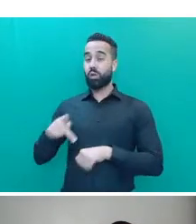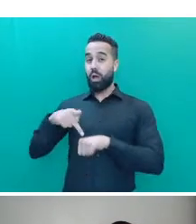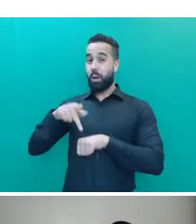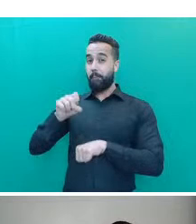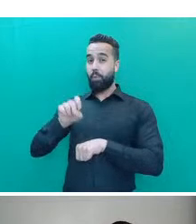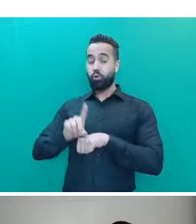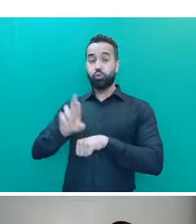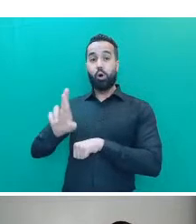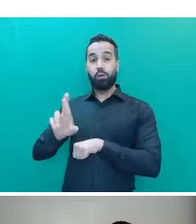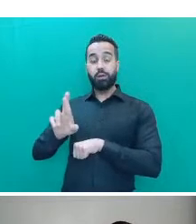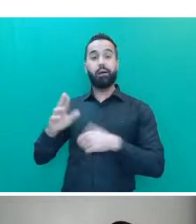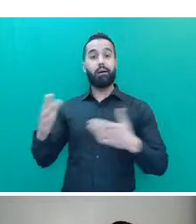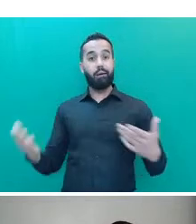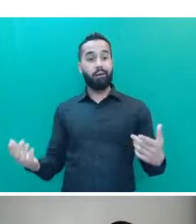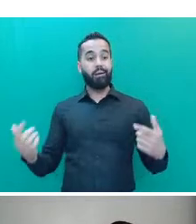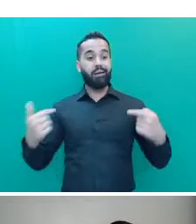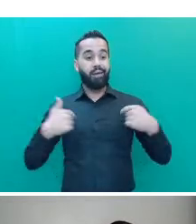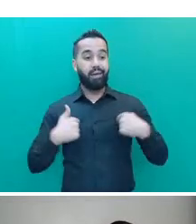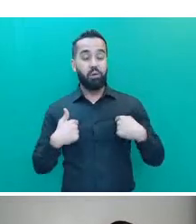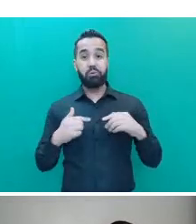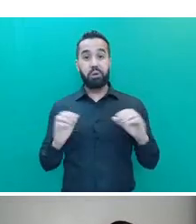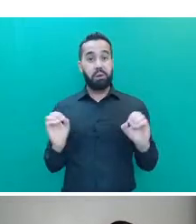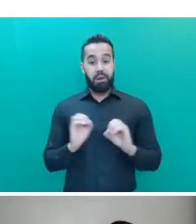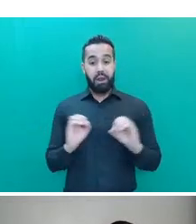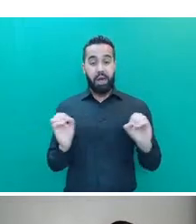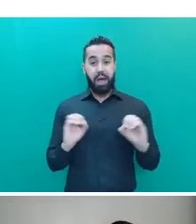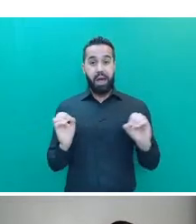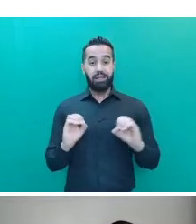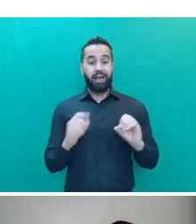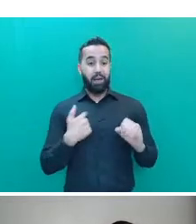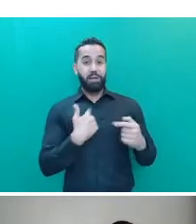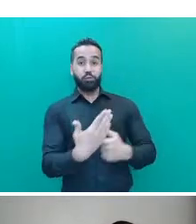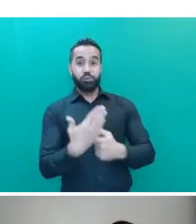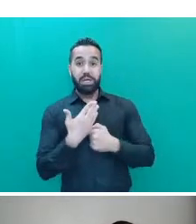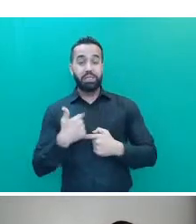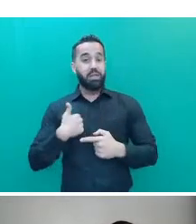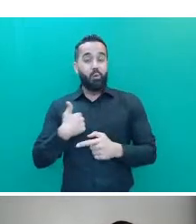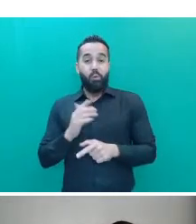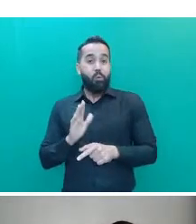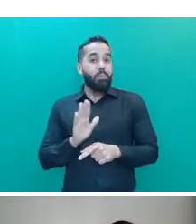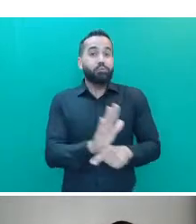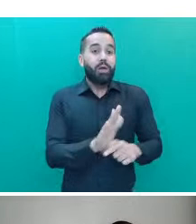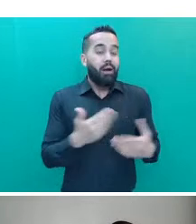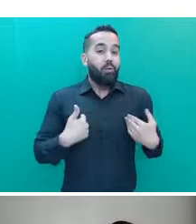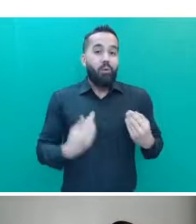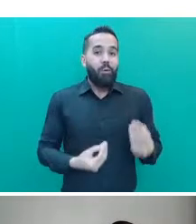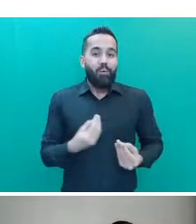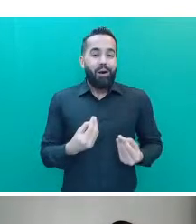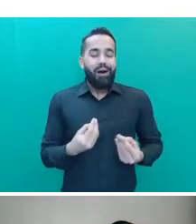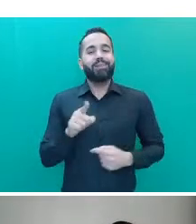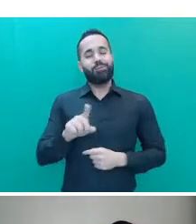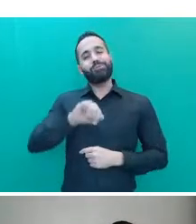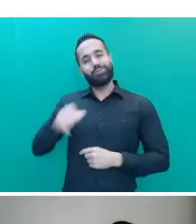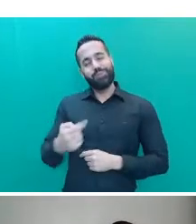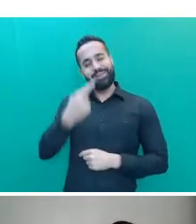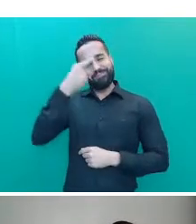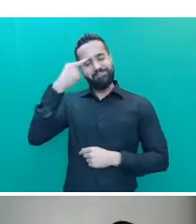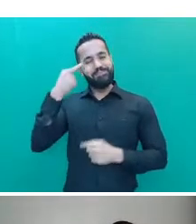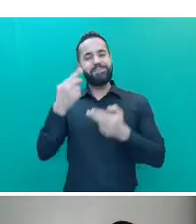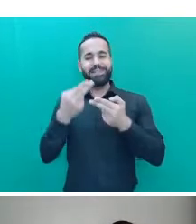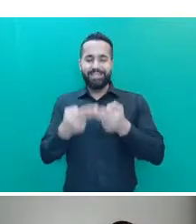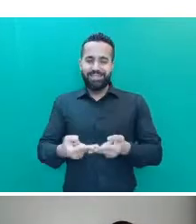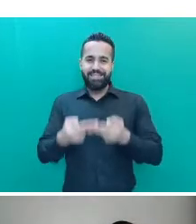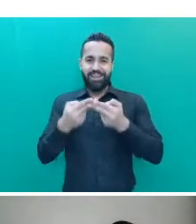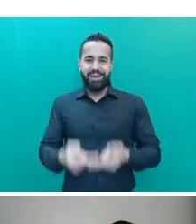pra mim? Eu não tenho nada pra oferecer pra ela. E ela, com toda a paciência, então, viu, muito obrigada, porque eu sei que, né,